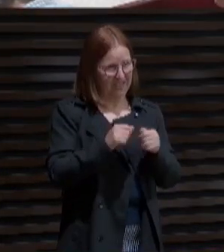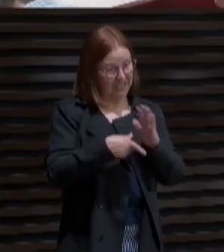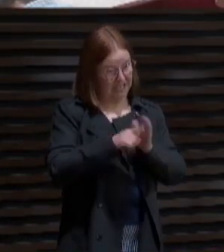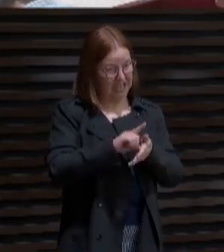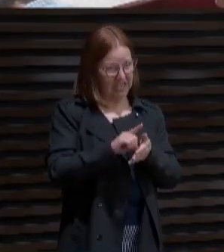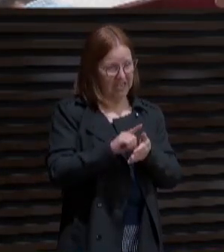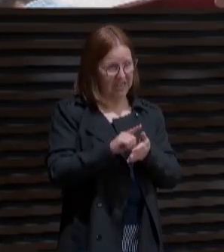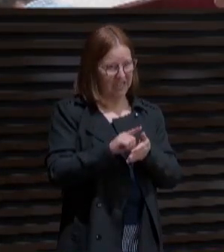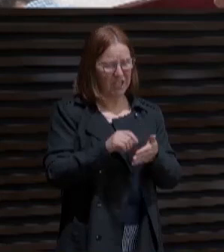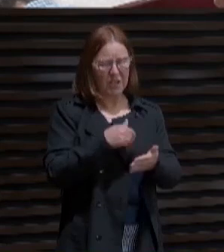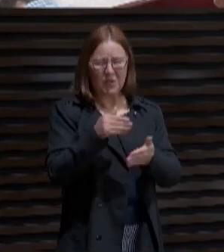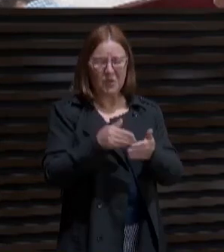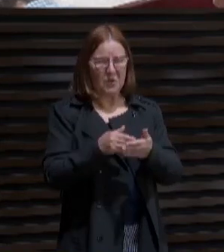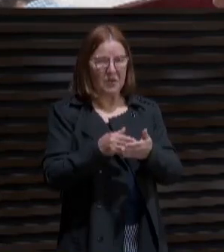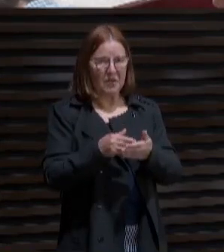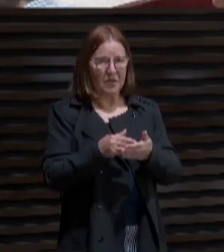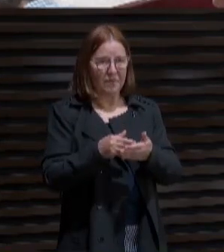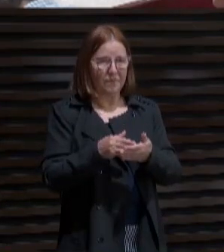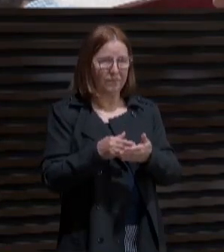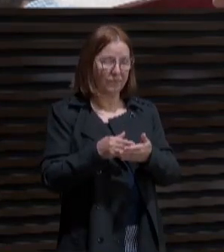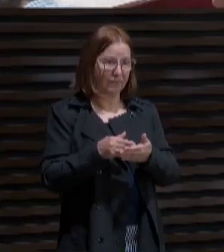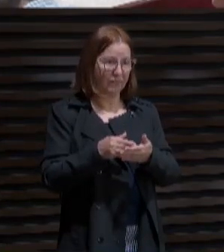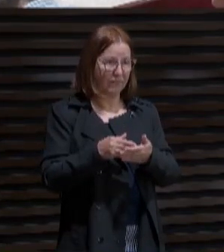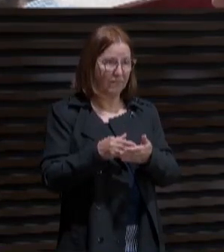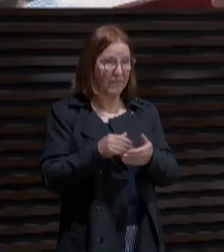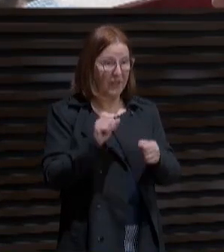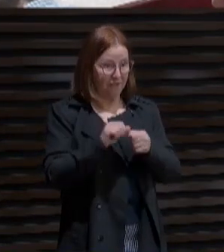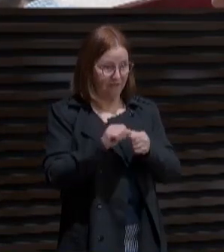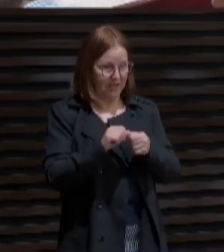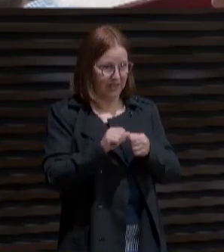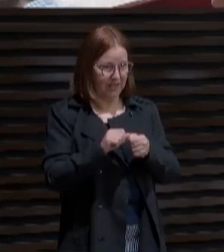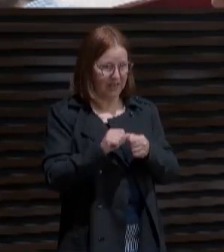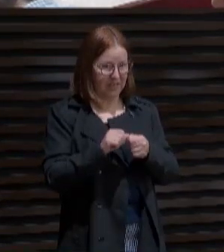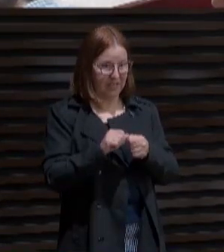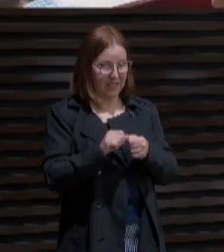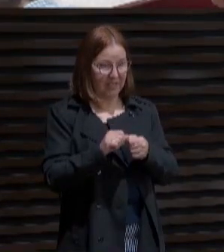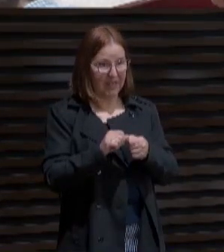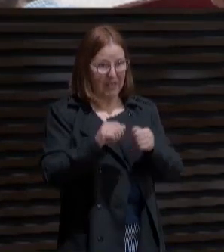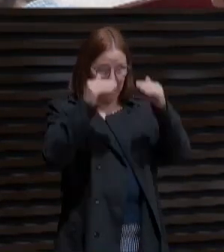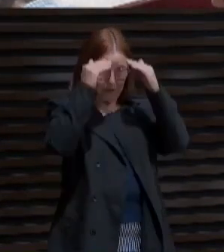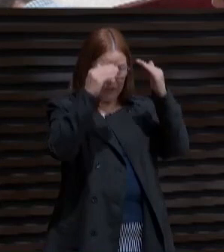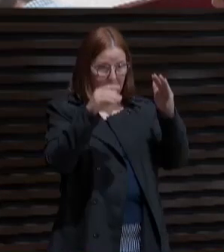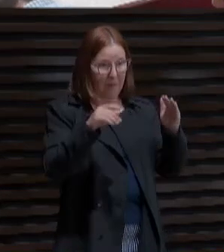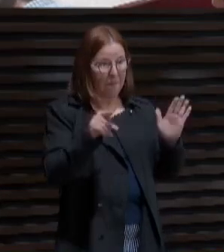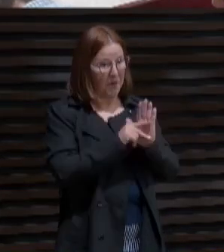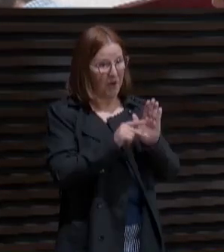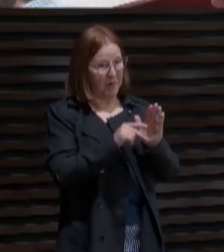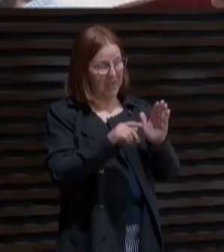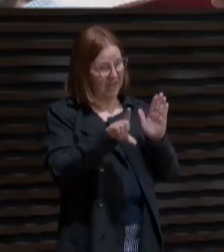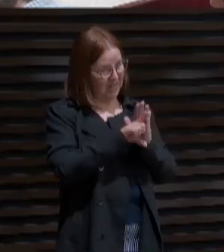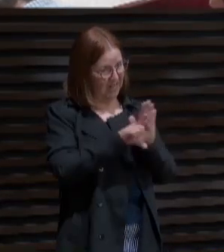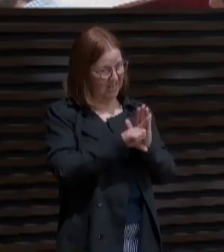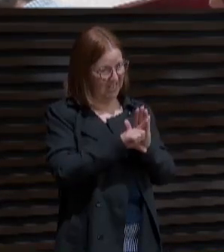ele desempenhou por obediência à própria lei, ele está considerando como menos que lixo,